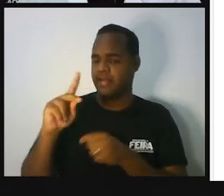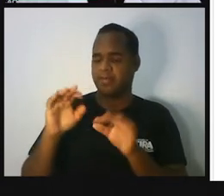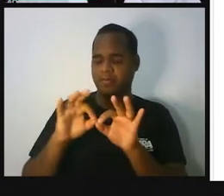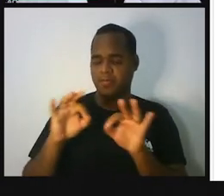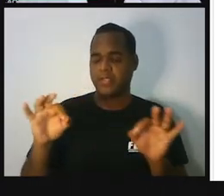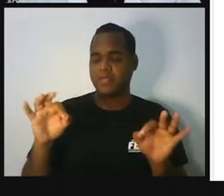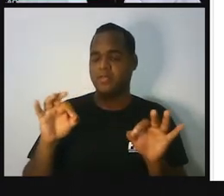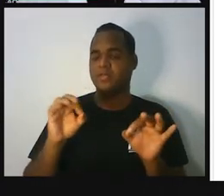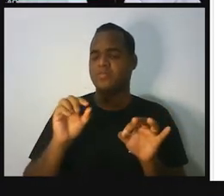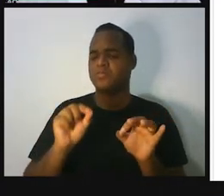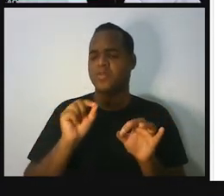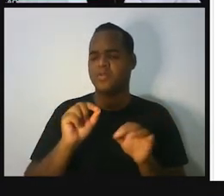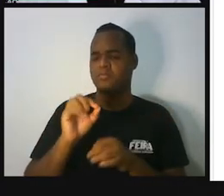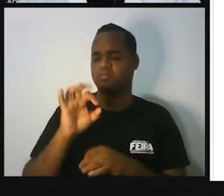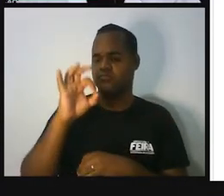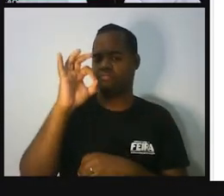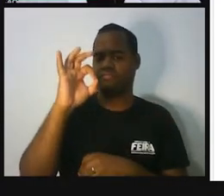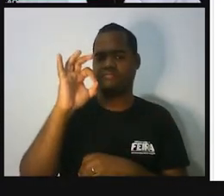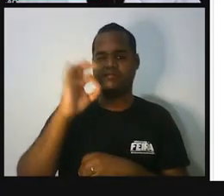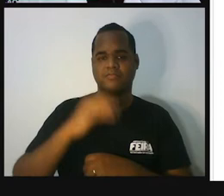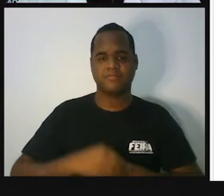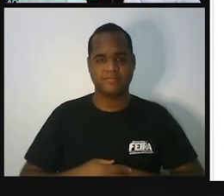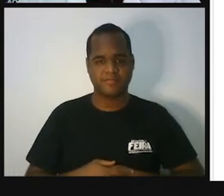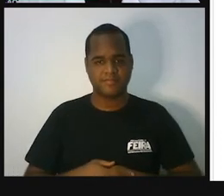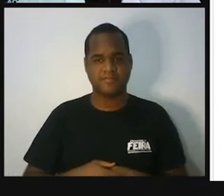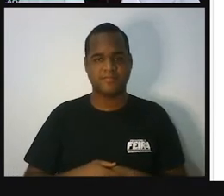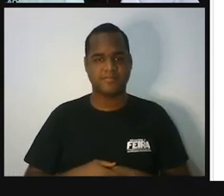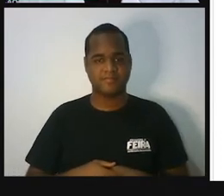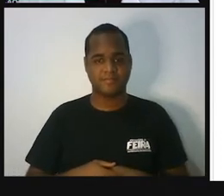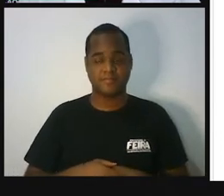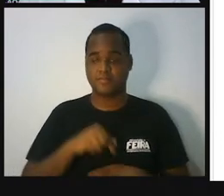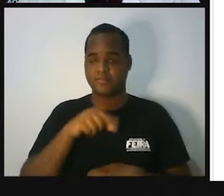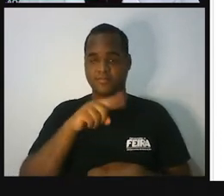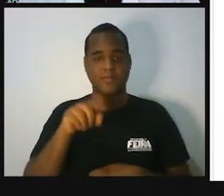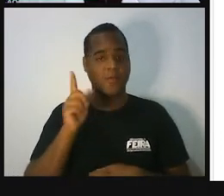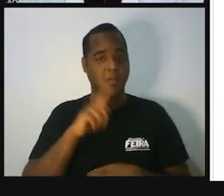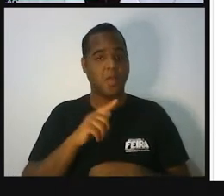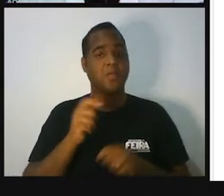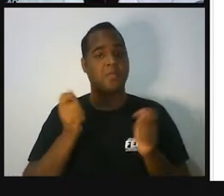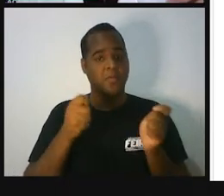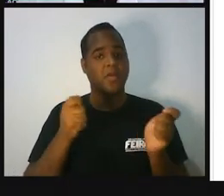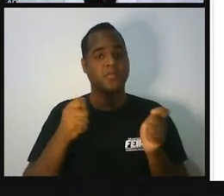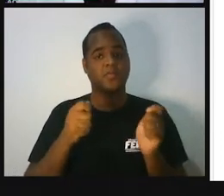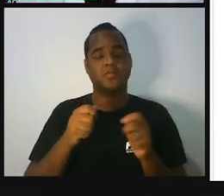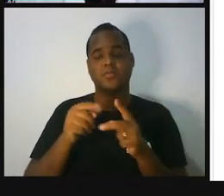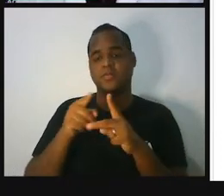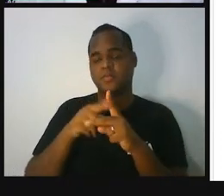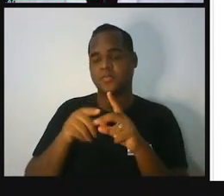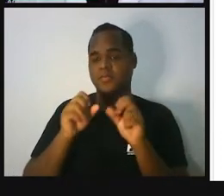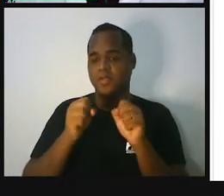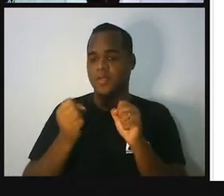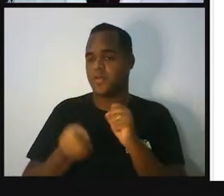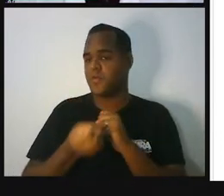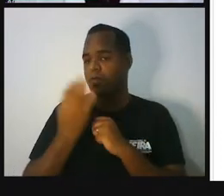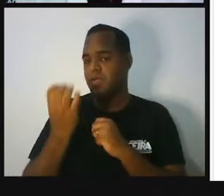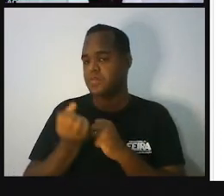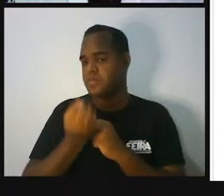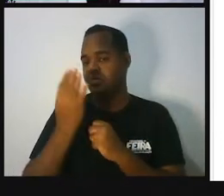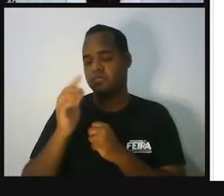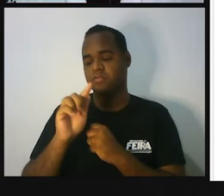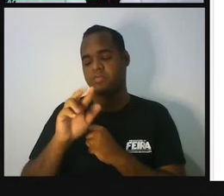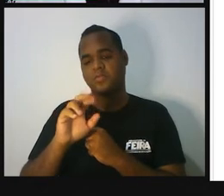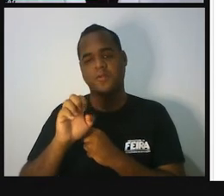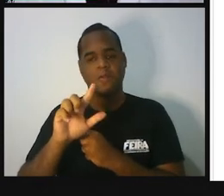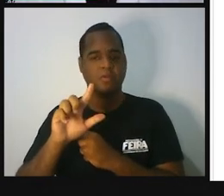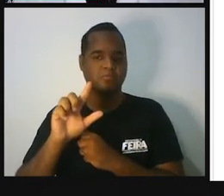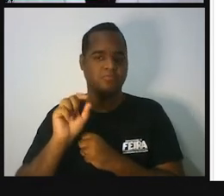é o grau bom então toda vez que a gente medir algum ângulo é tantos graus